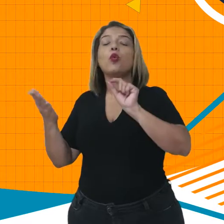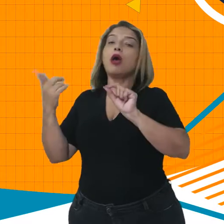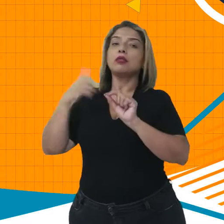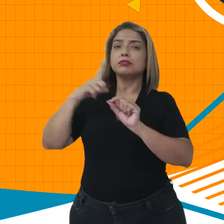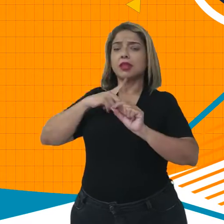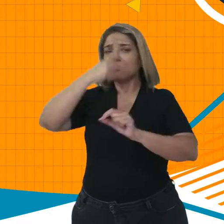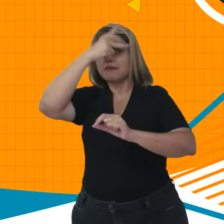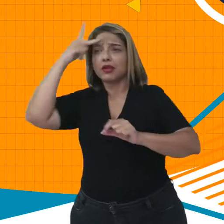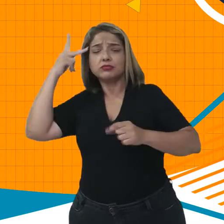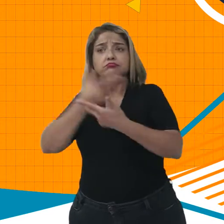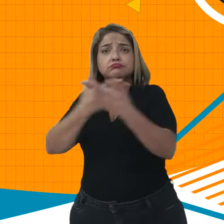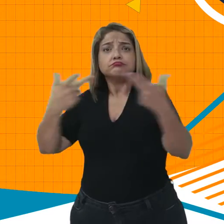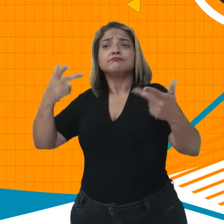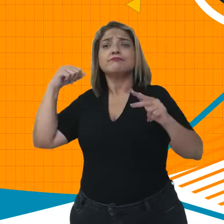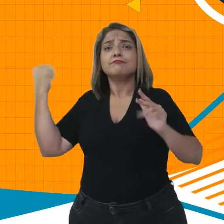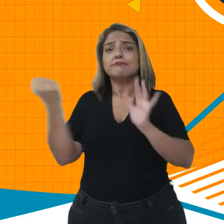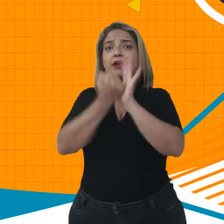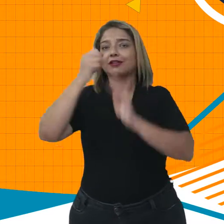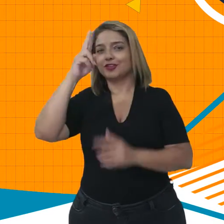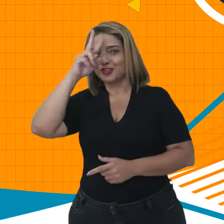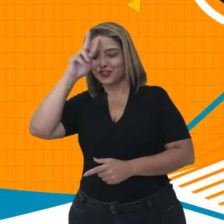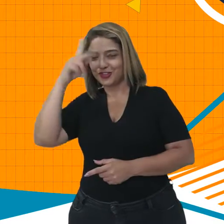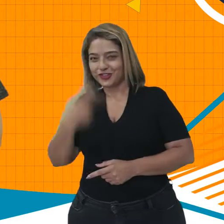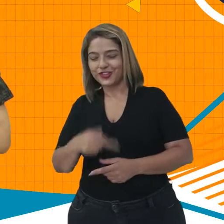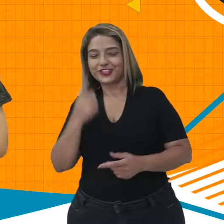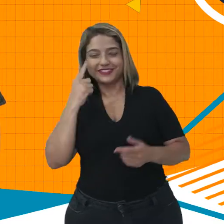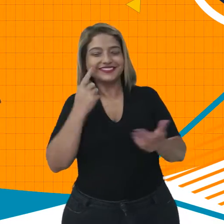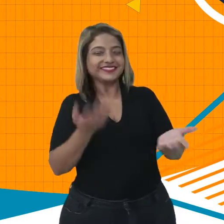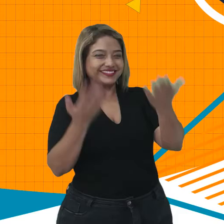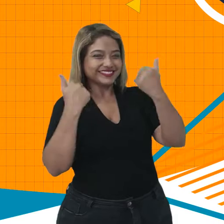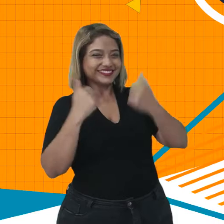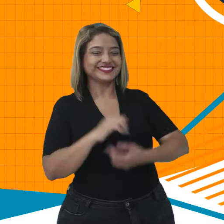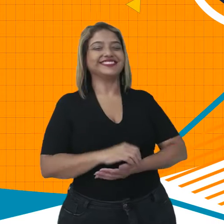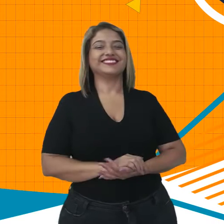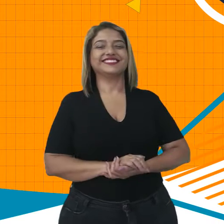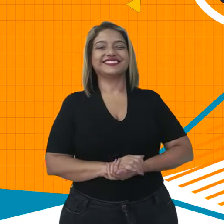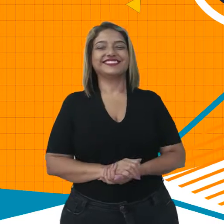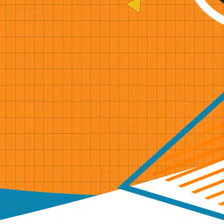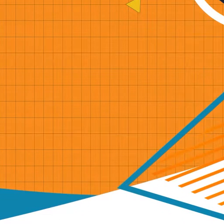Anísio sobre os grandes marcos da história. Bora lá!